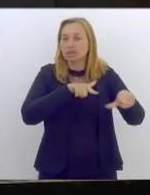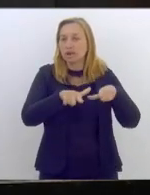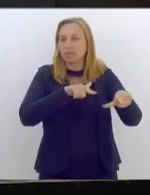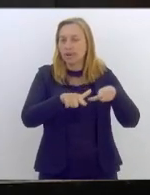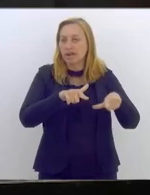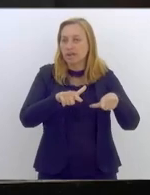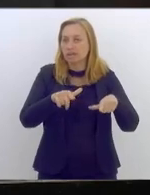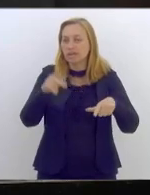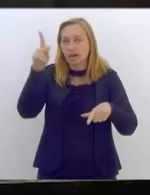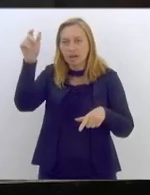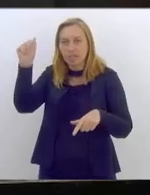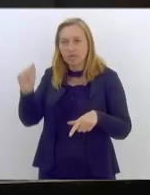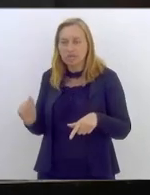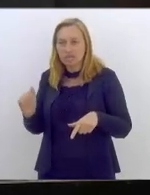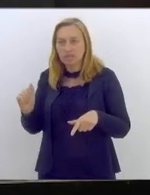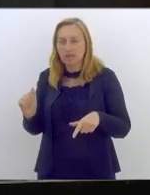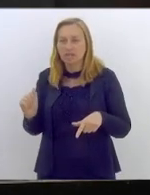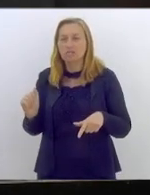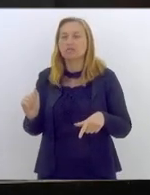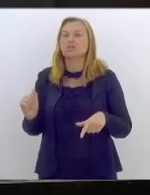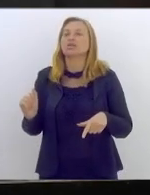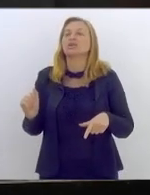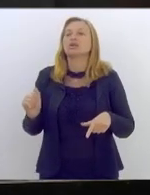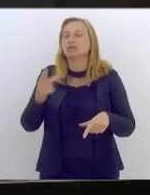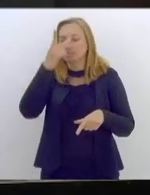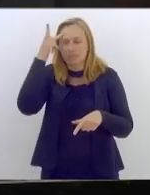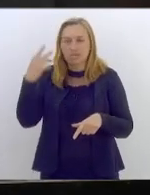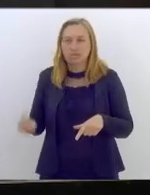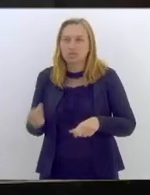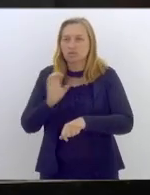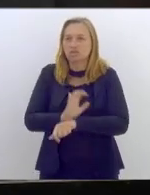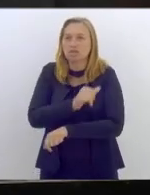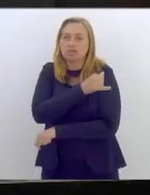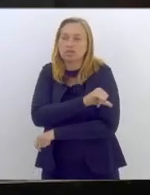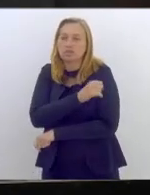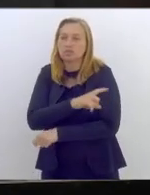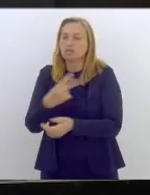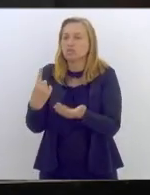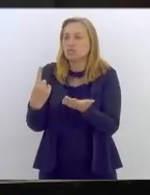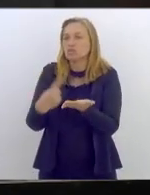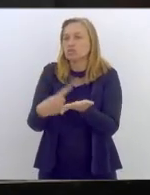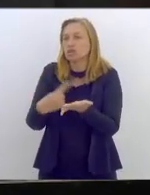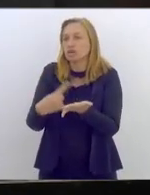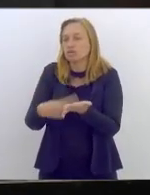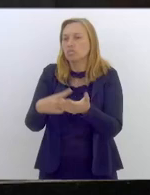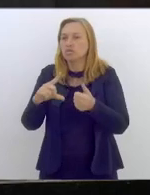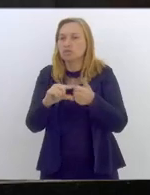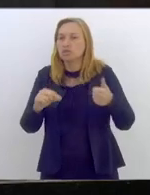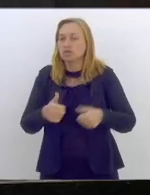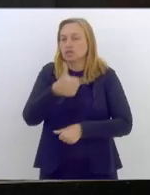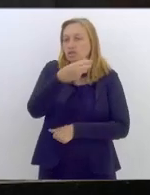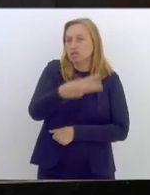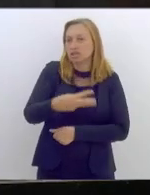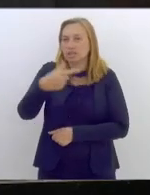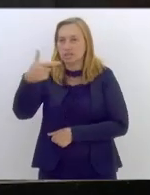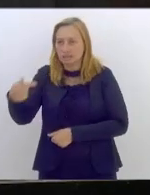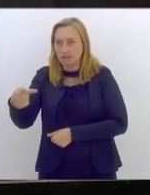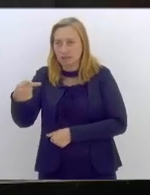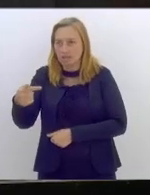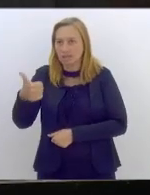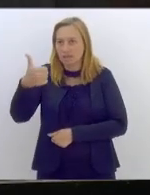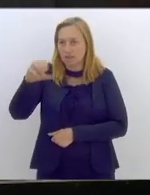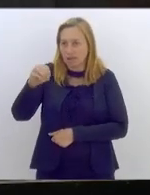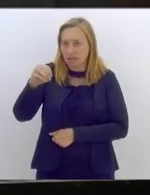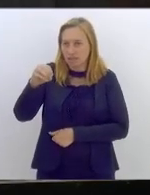e pensionistas do Estado do Rio de Janeiro, de acordo com o disposto no artigo